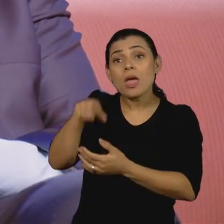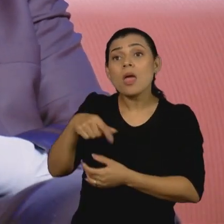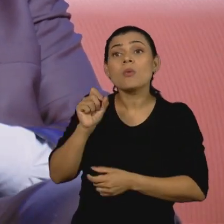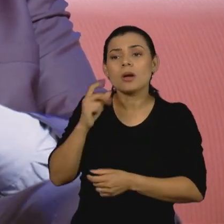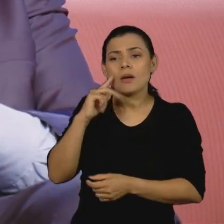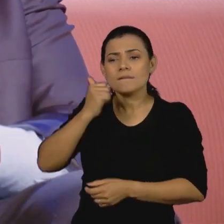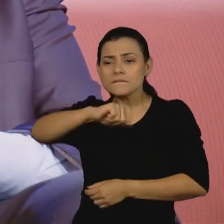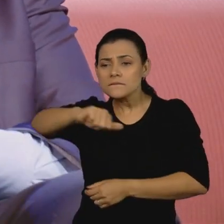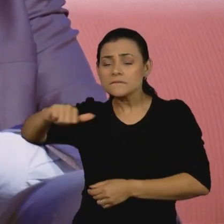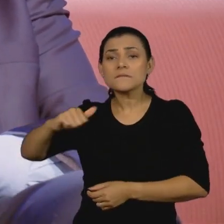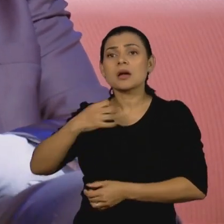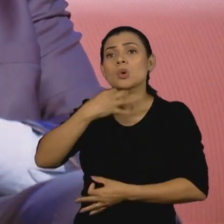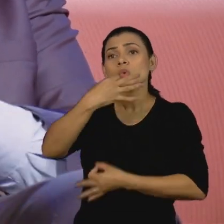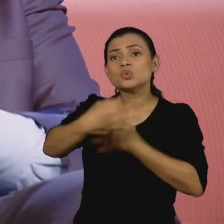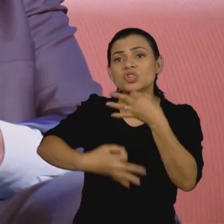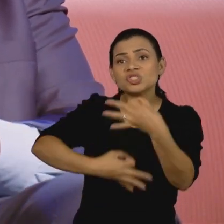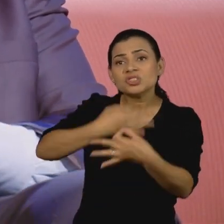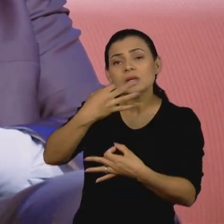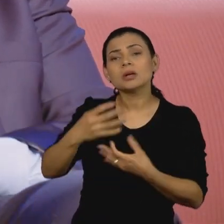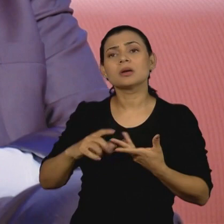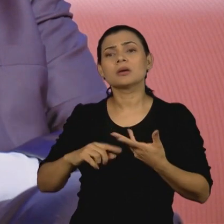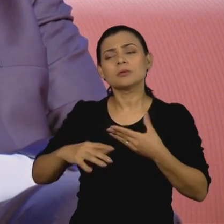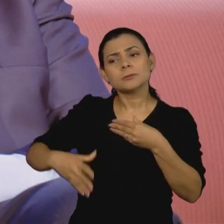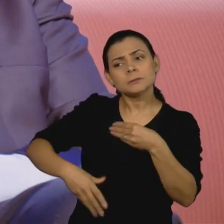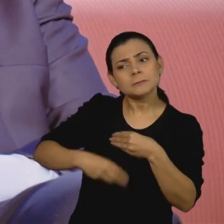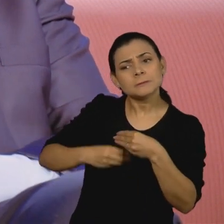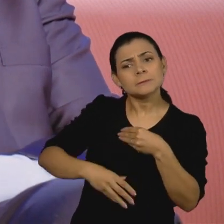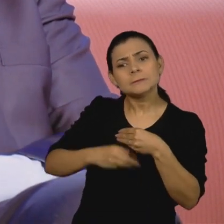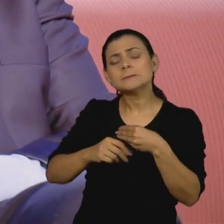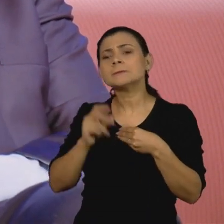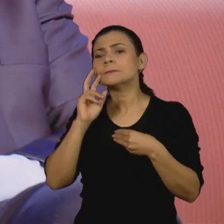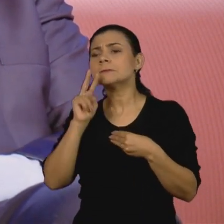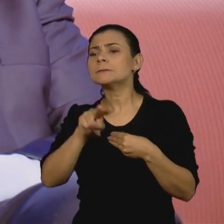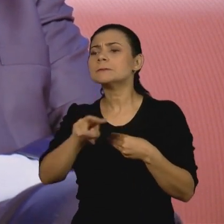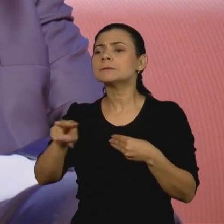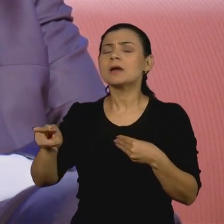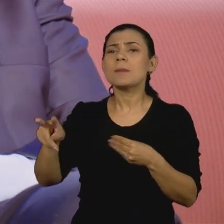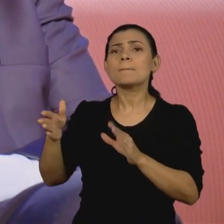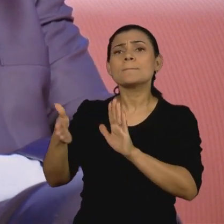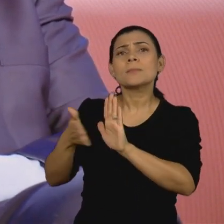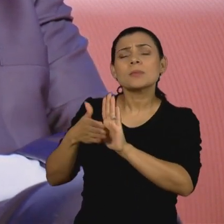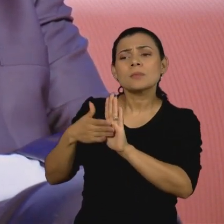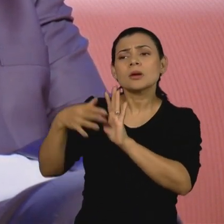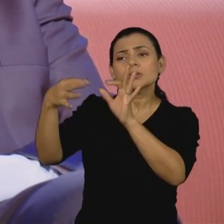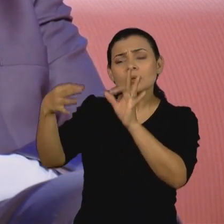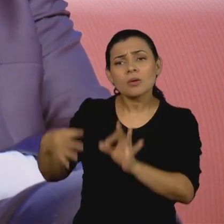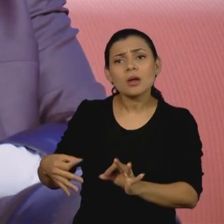as críticas e melhorando, implementando políticas